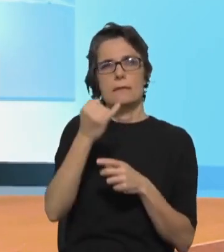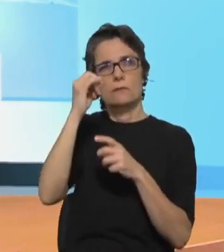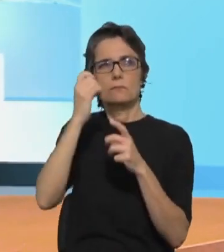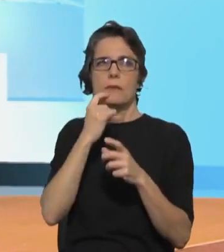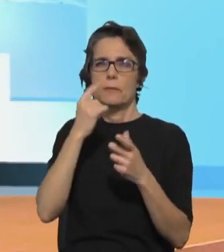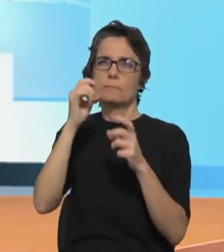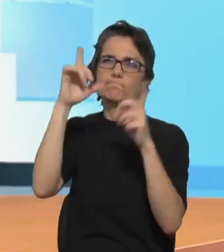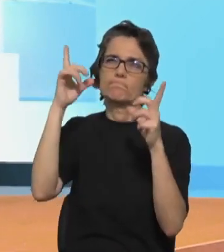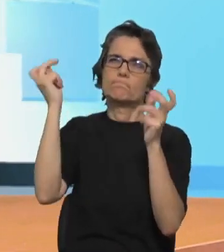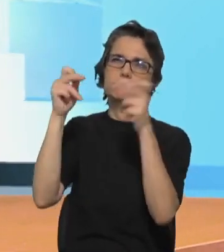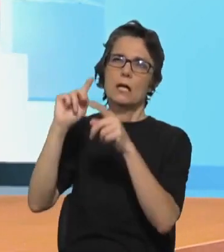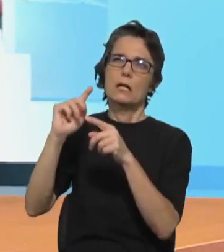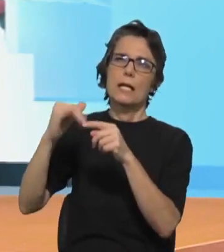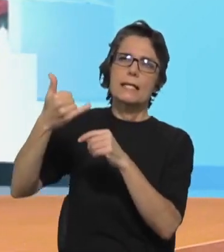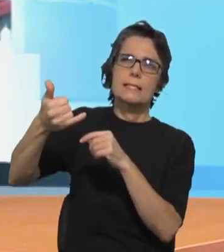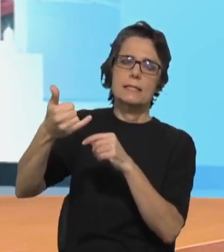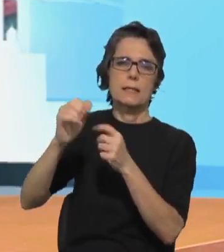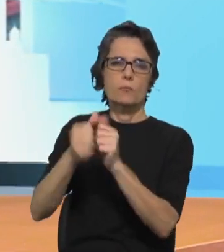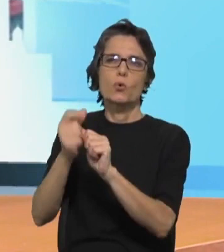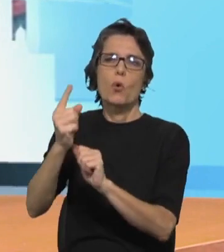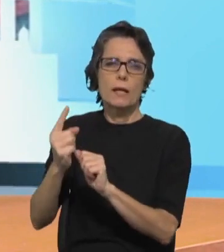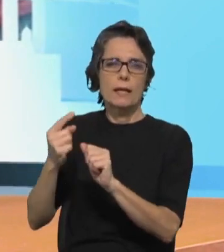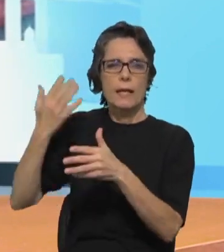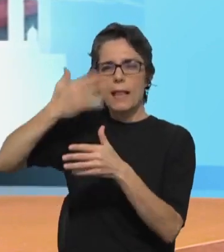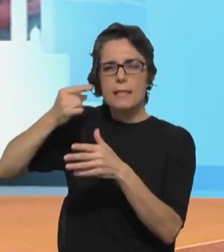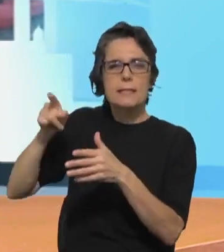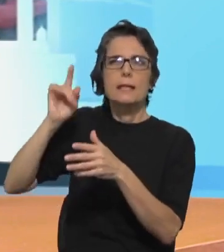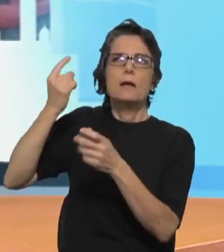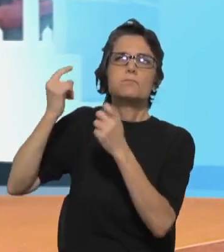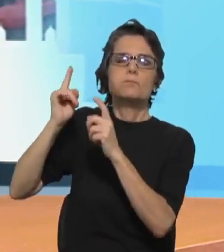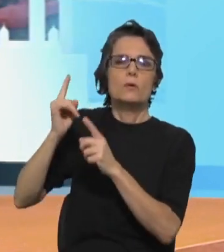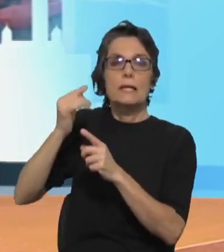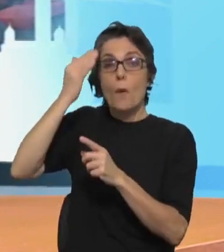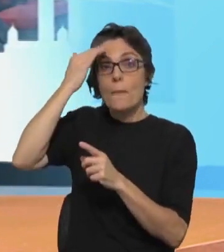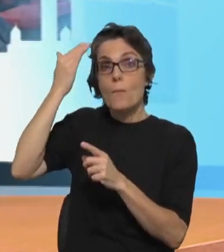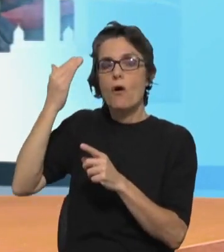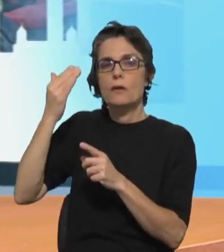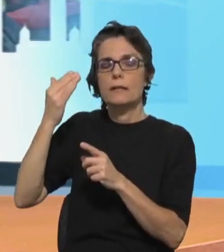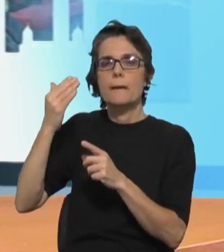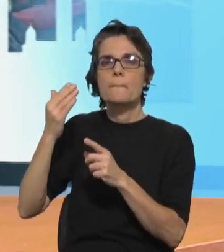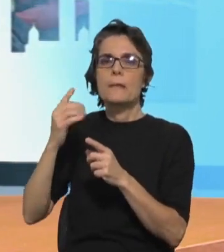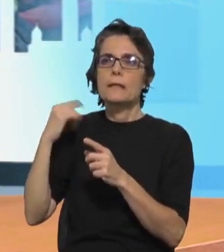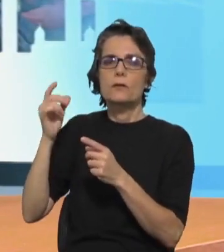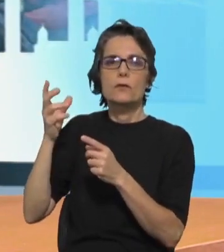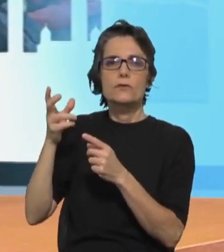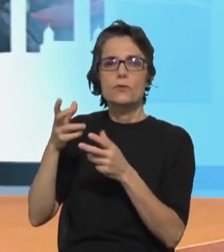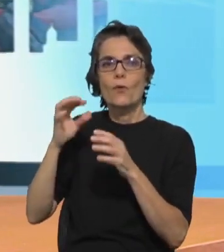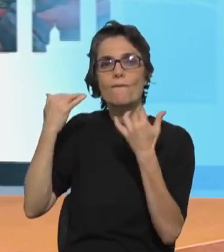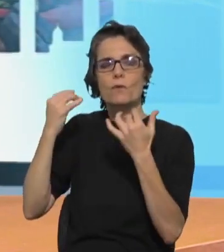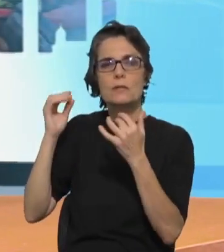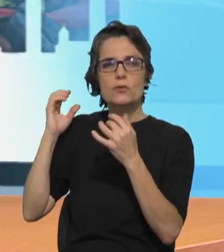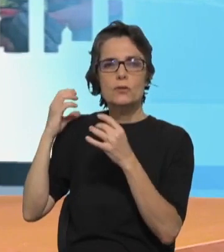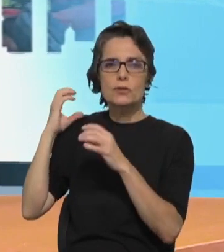que é que aconteceu a seguir naqueles dias, e muitas vezes isso são memórias mediadas. formadas. E, portanto, quando nós formamos